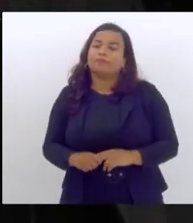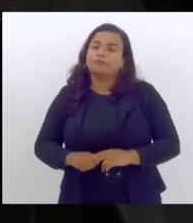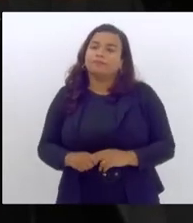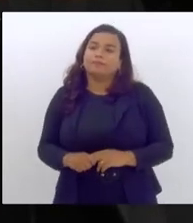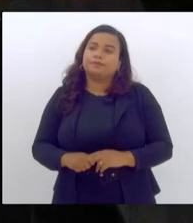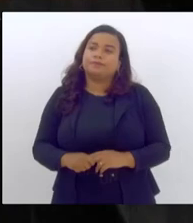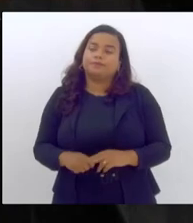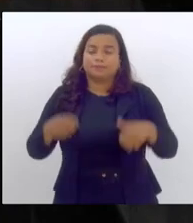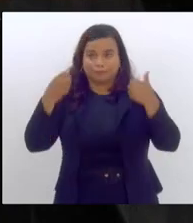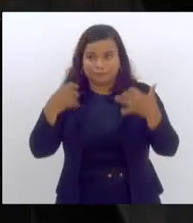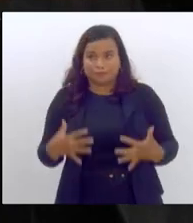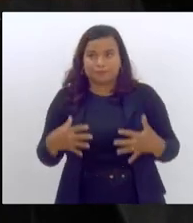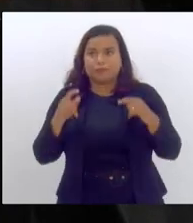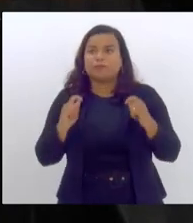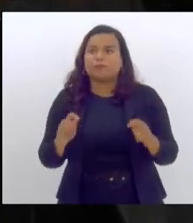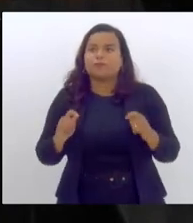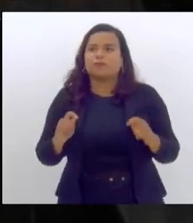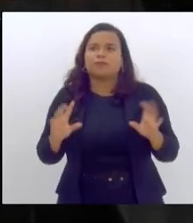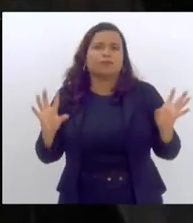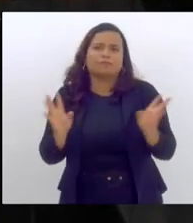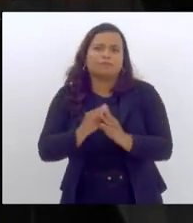trago nesta fala rápida